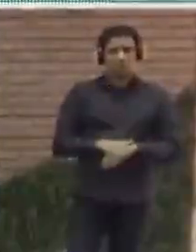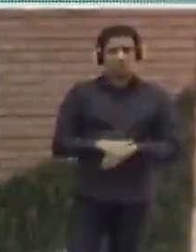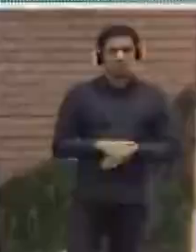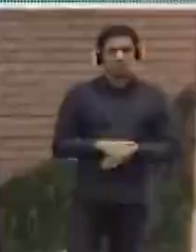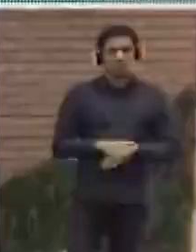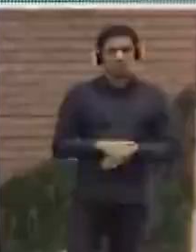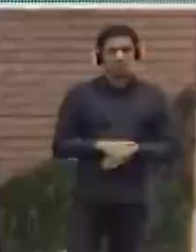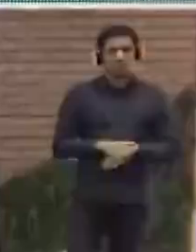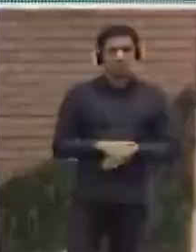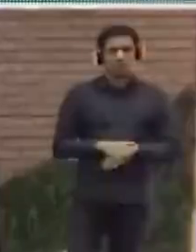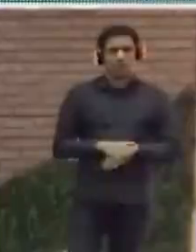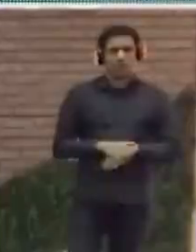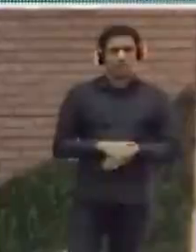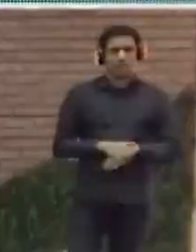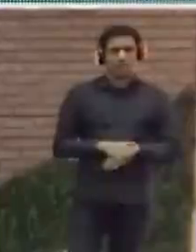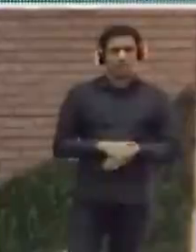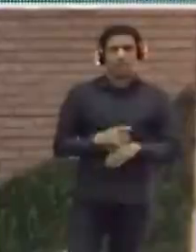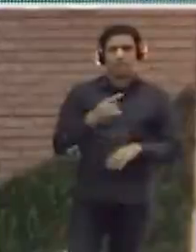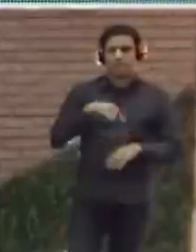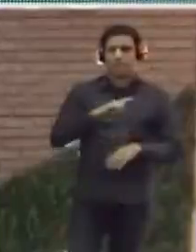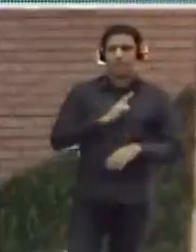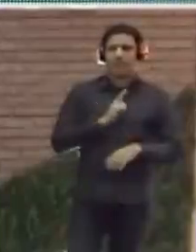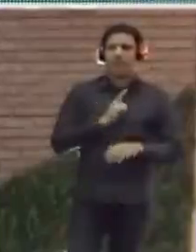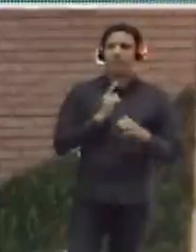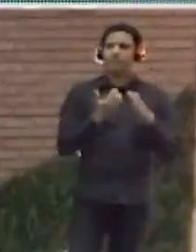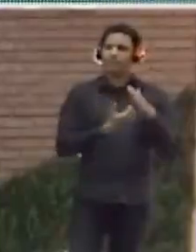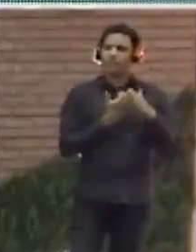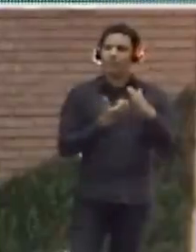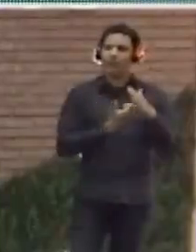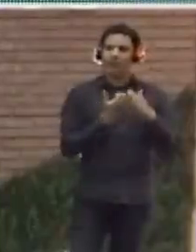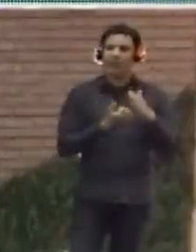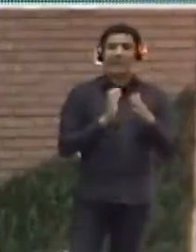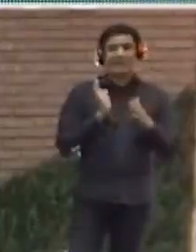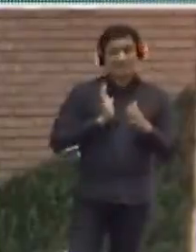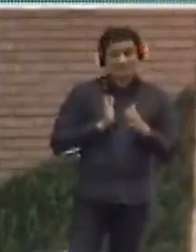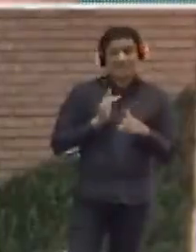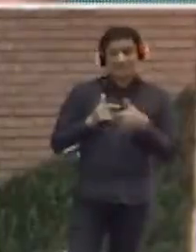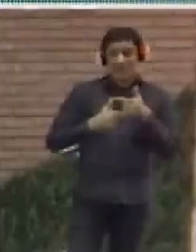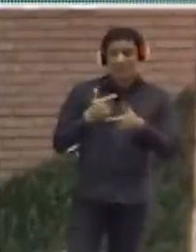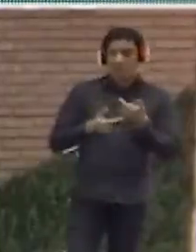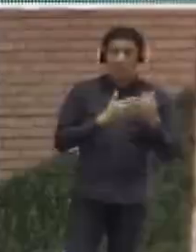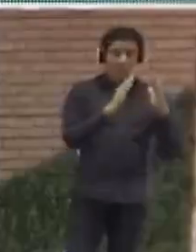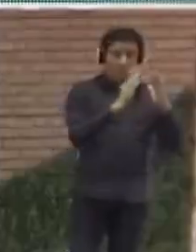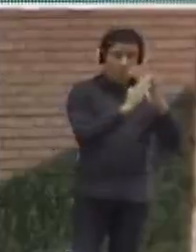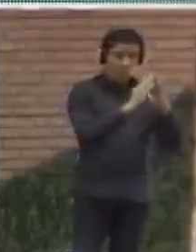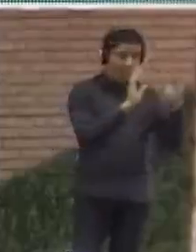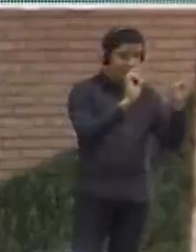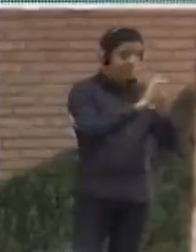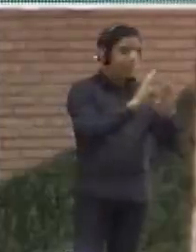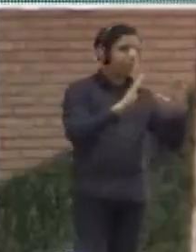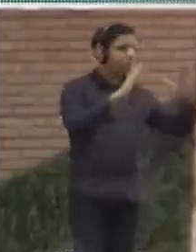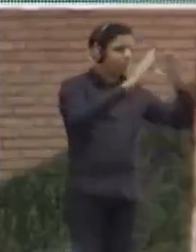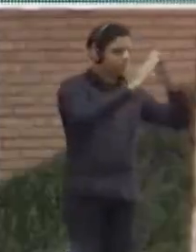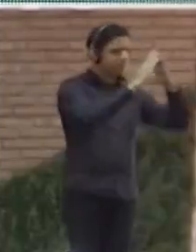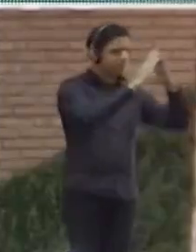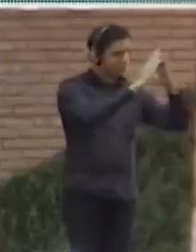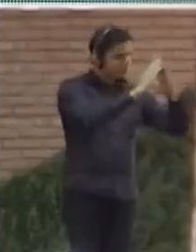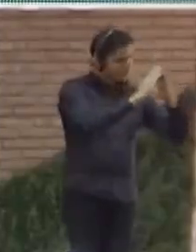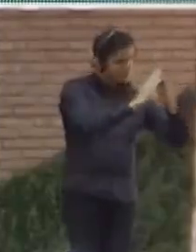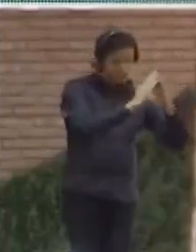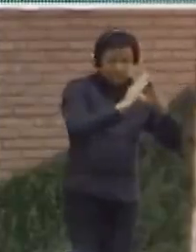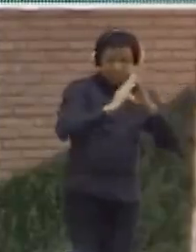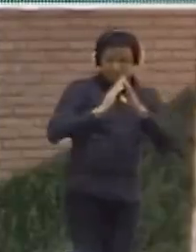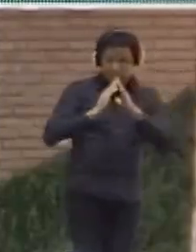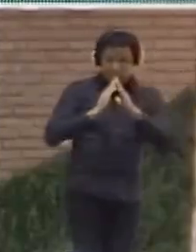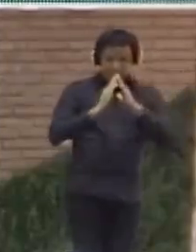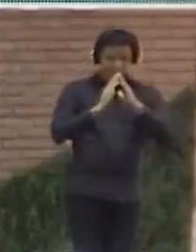nós temos empresas que têm justamente trabalhado com casas modulares, e eu trabalhava como gerente de